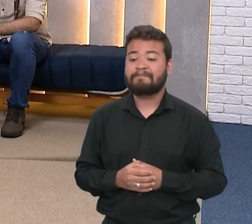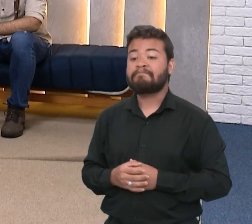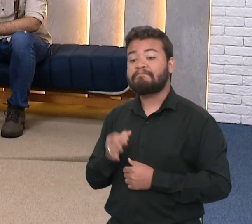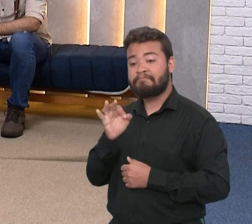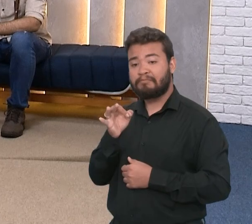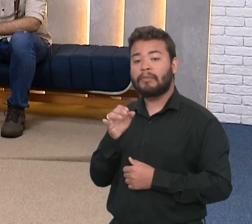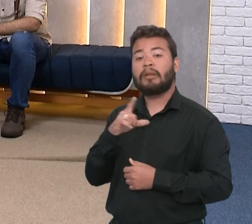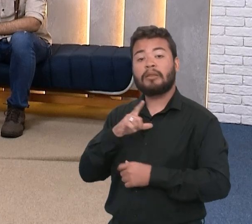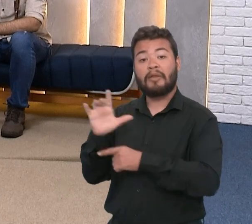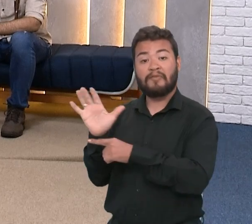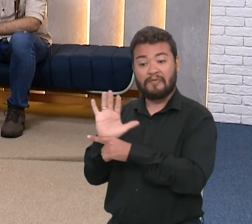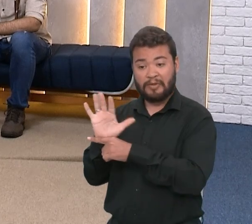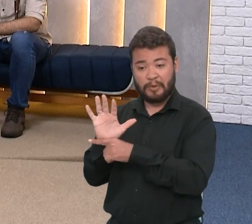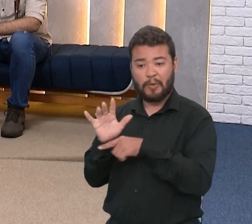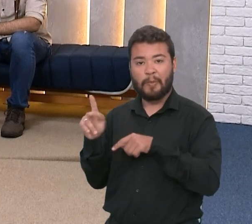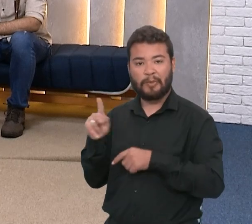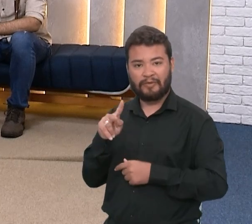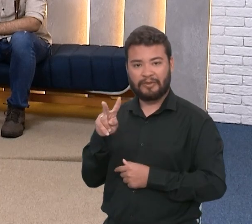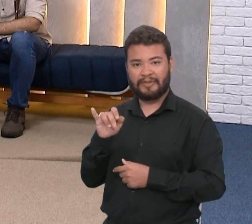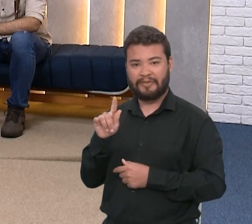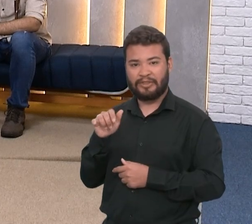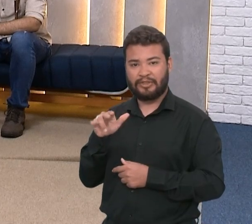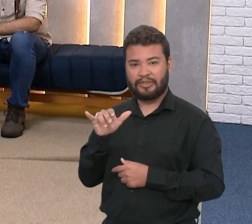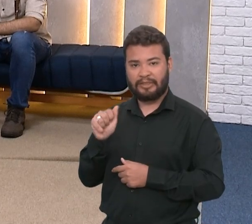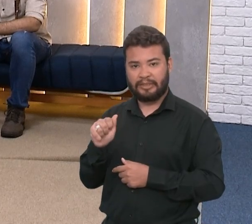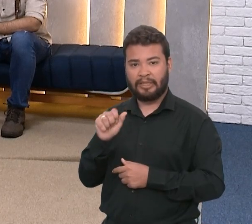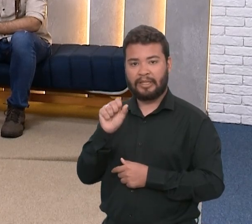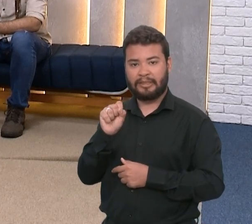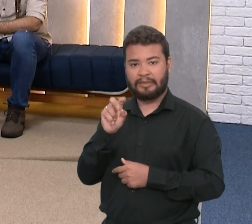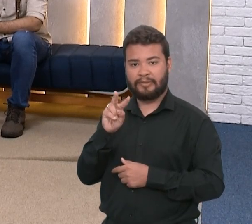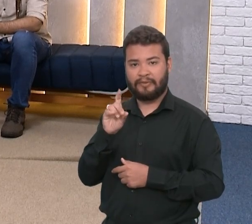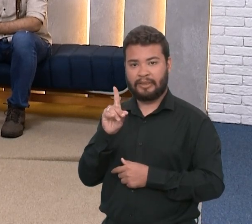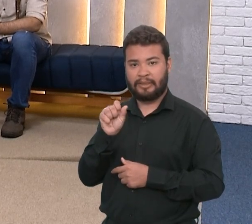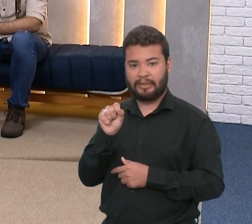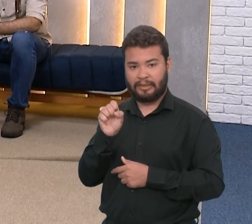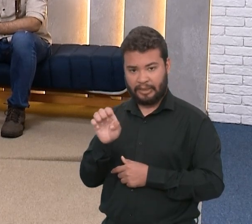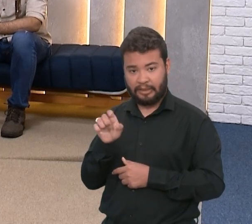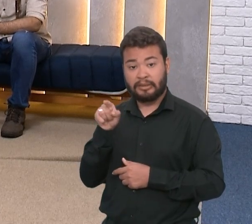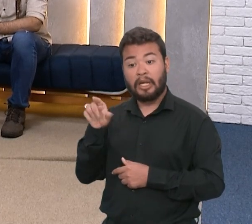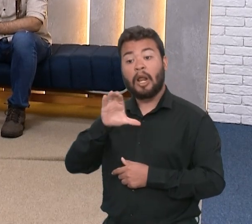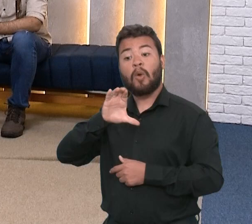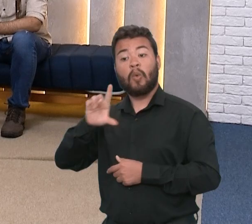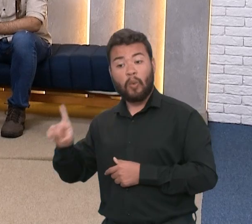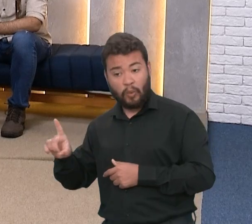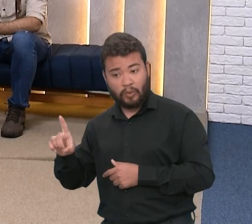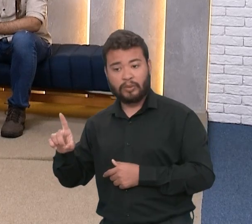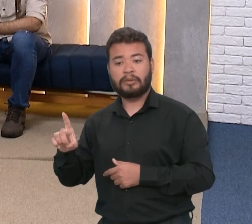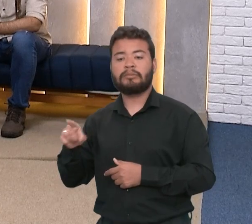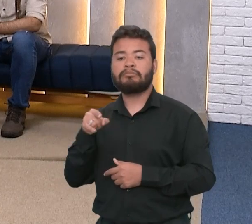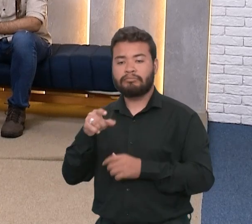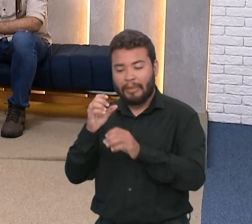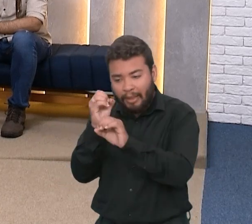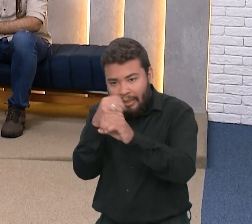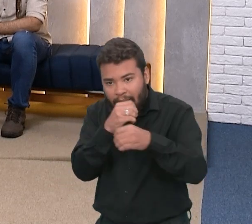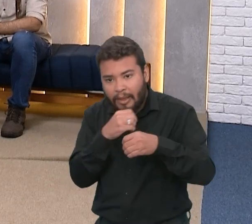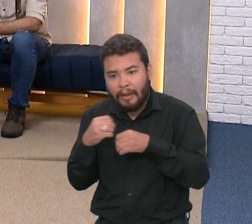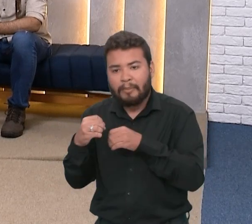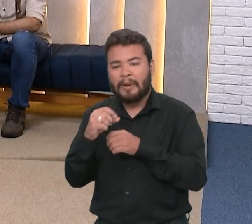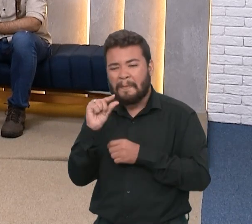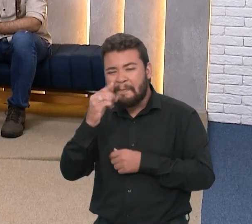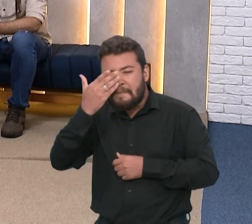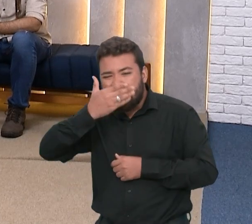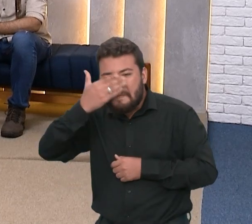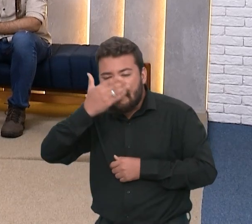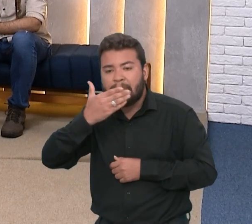um vídeo da professora Virginia Svedesi, que coordena o Laboratório de Microbiologia do curso de Ciências Biológicas da